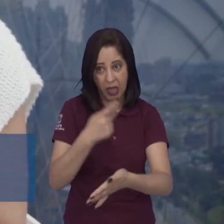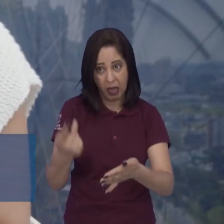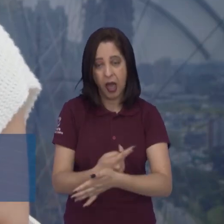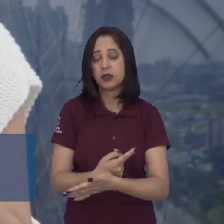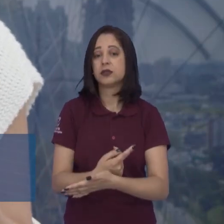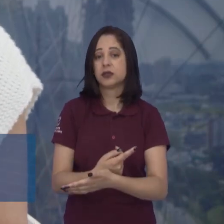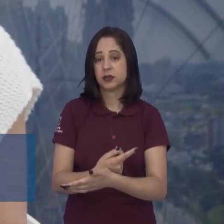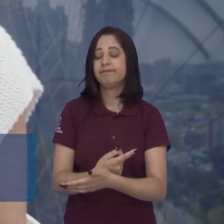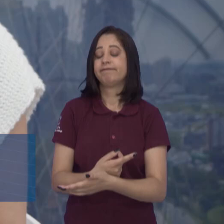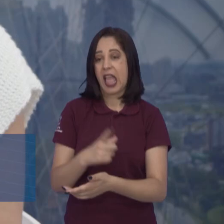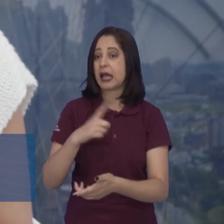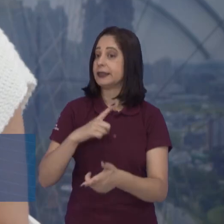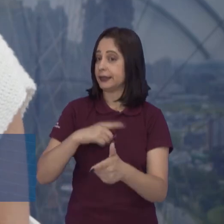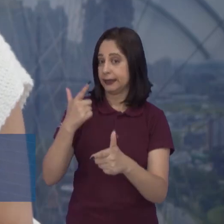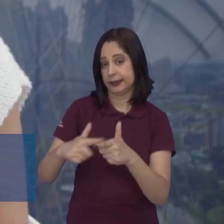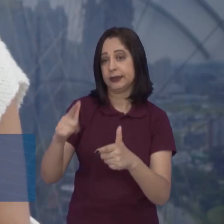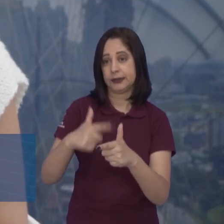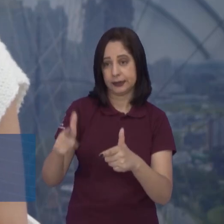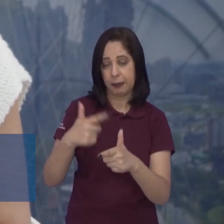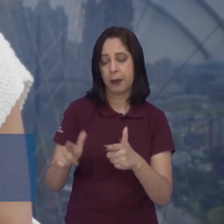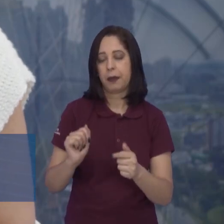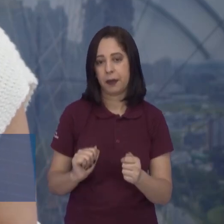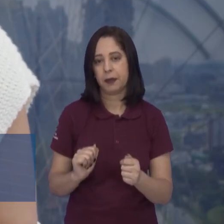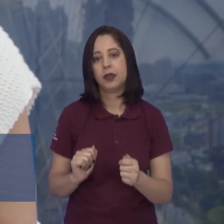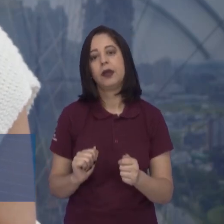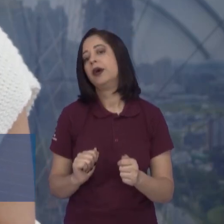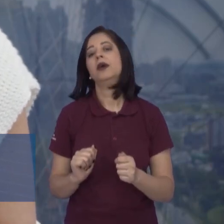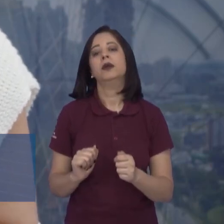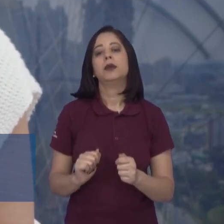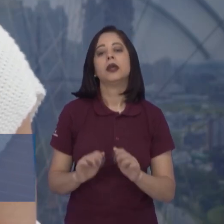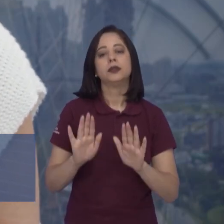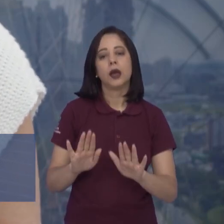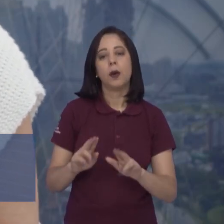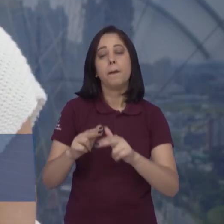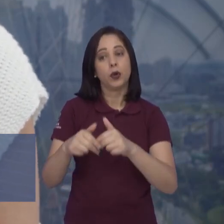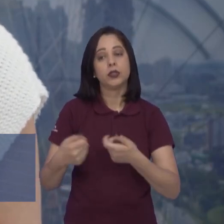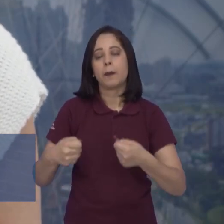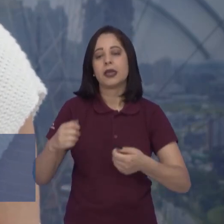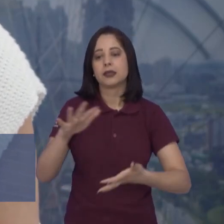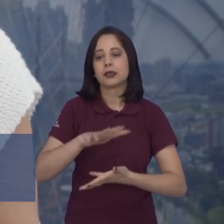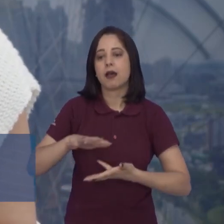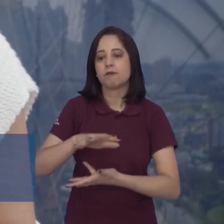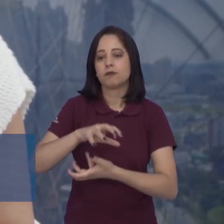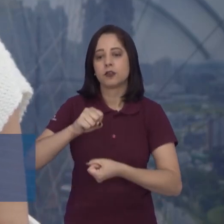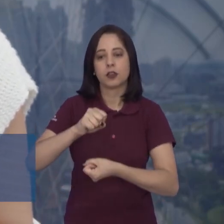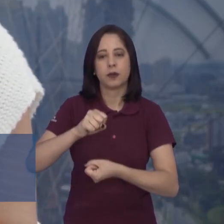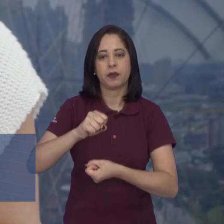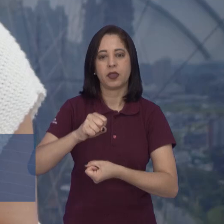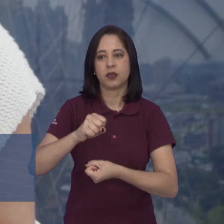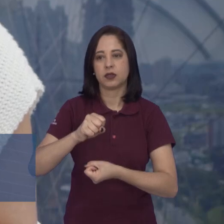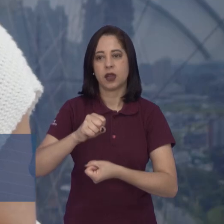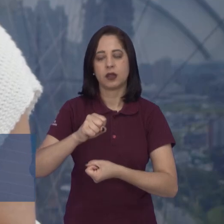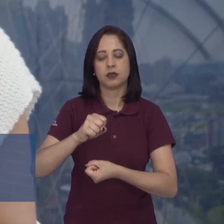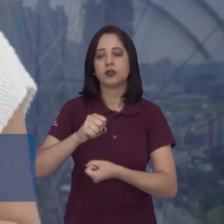que dificilmente é amplamente debatido. Então, pensar que a sustentabilidade de uma construção, ela não é só o final,